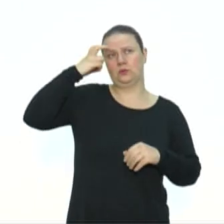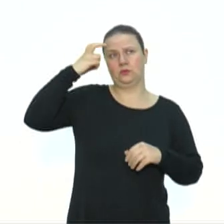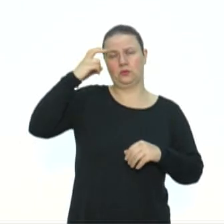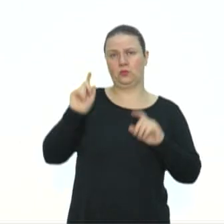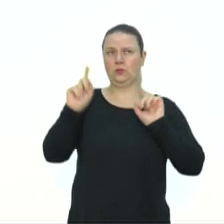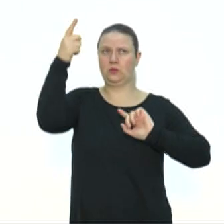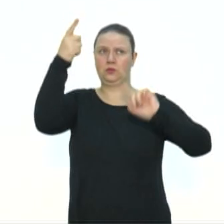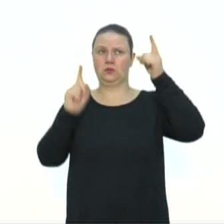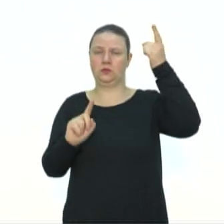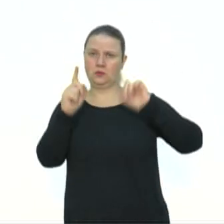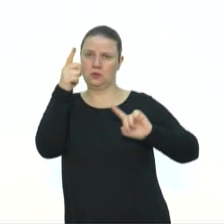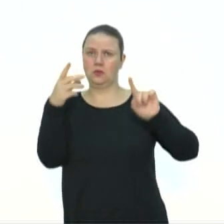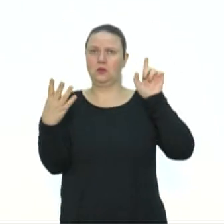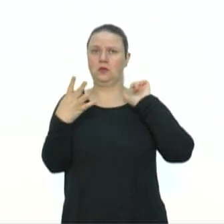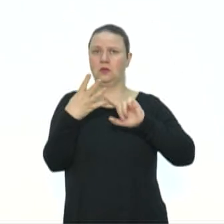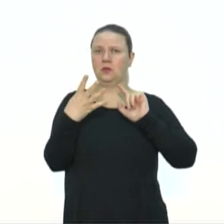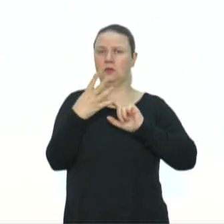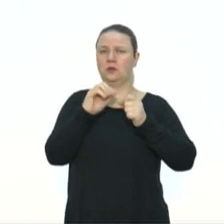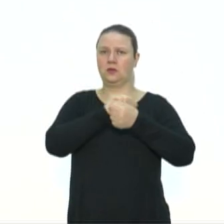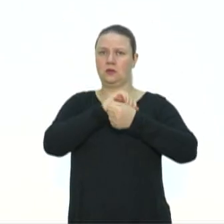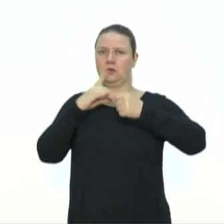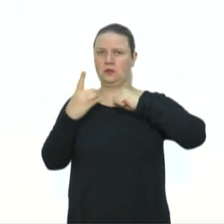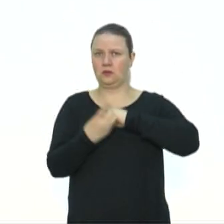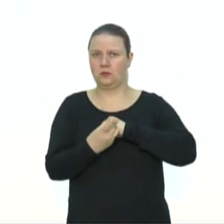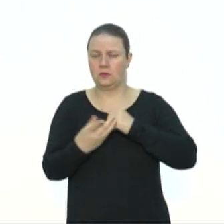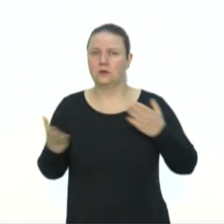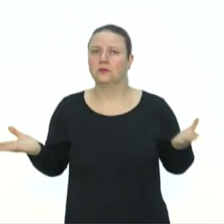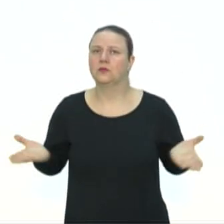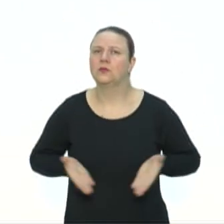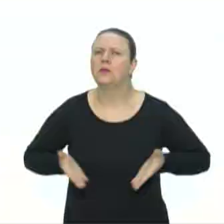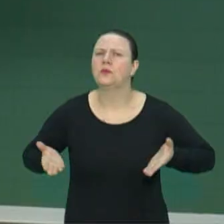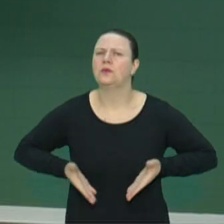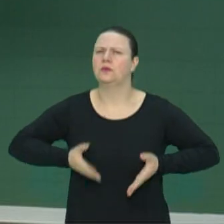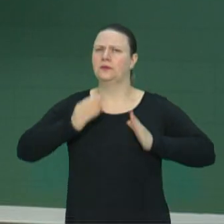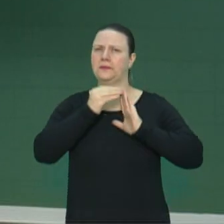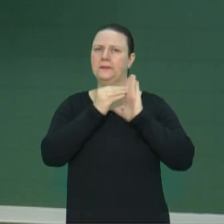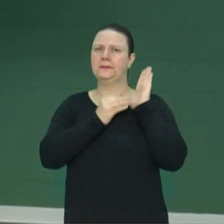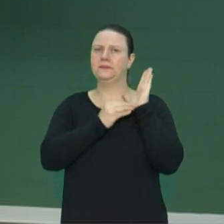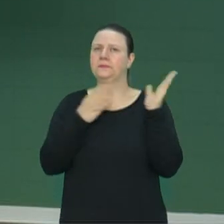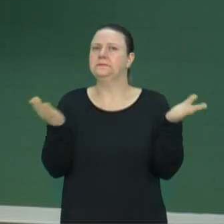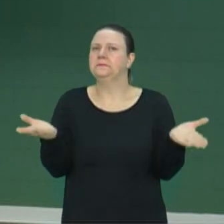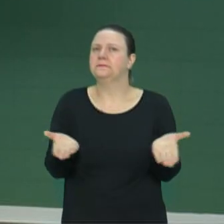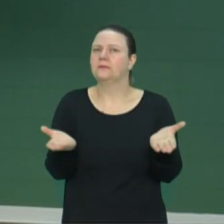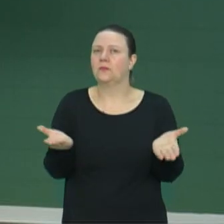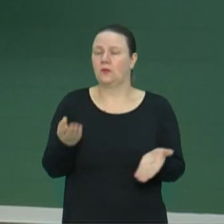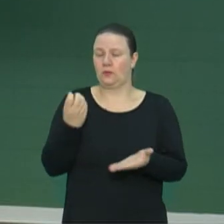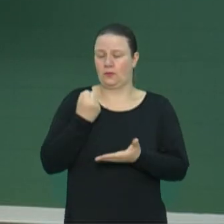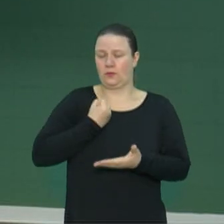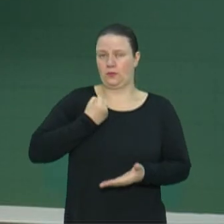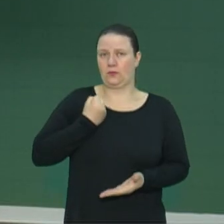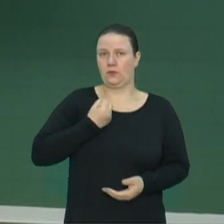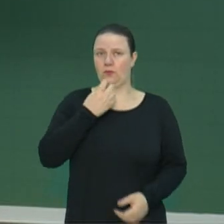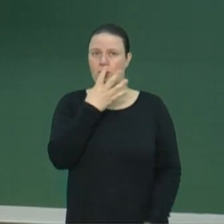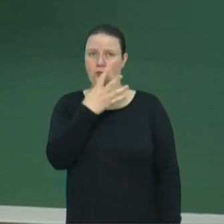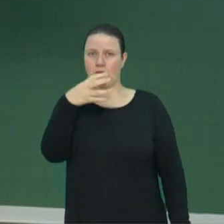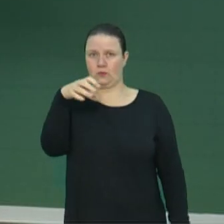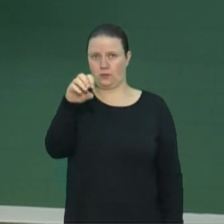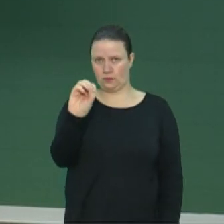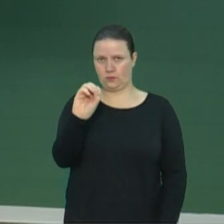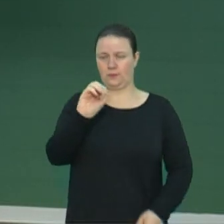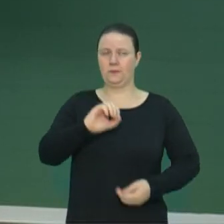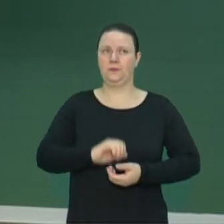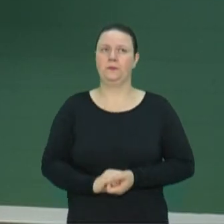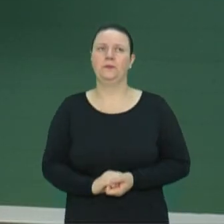adverbios. Y hoy, ¿qué vamos a estudiar hoy en nuestra clase de número 40?